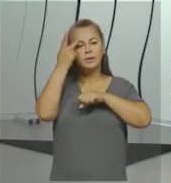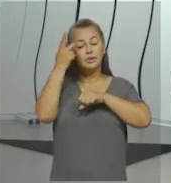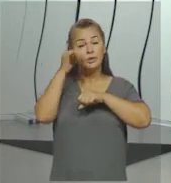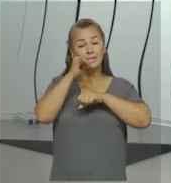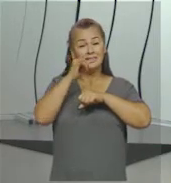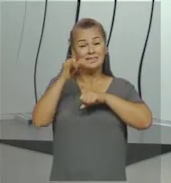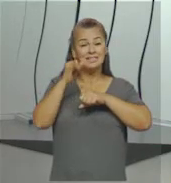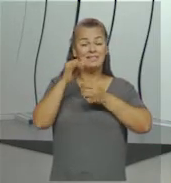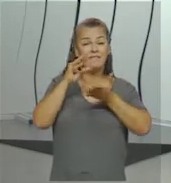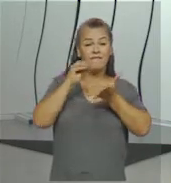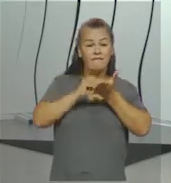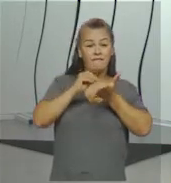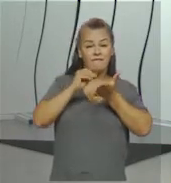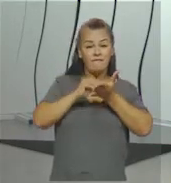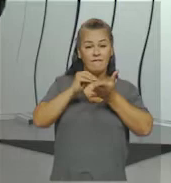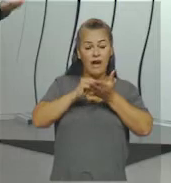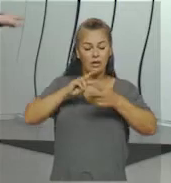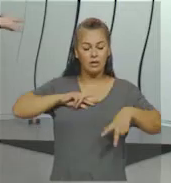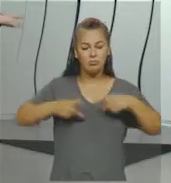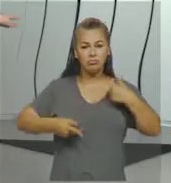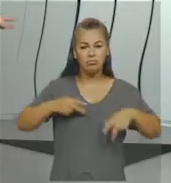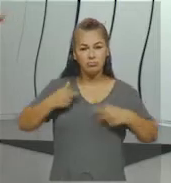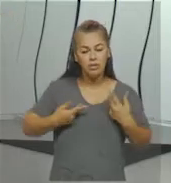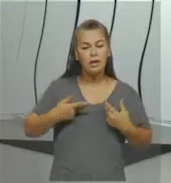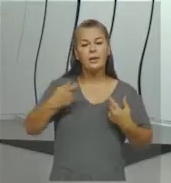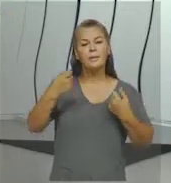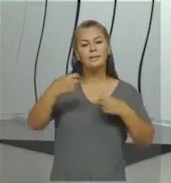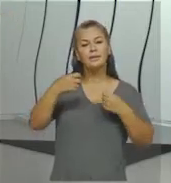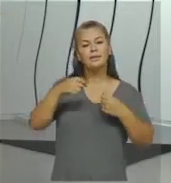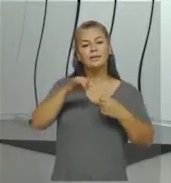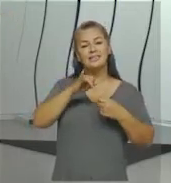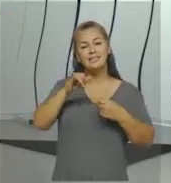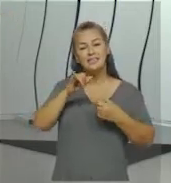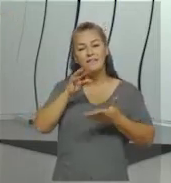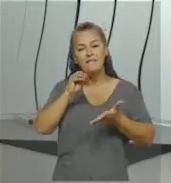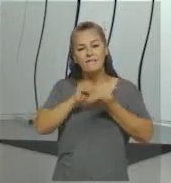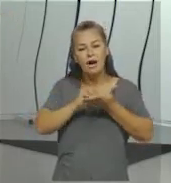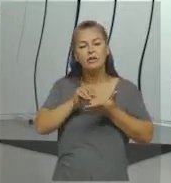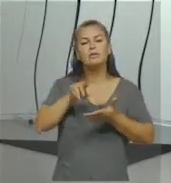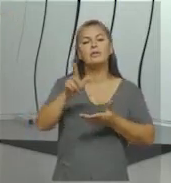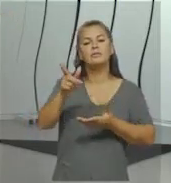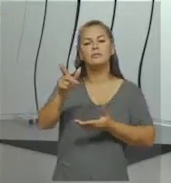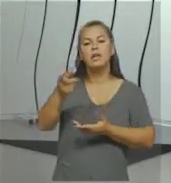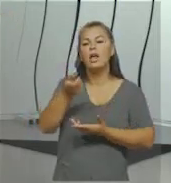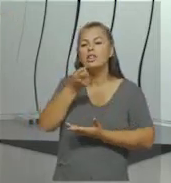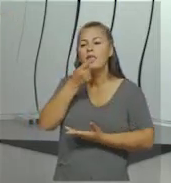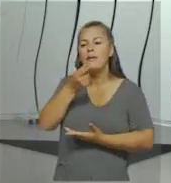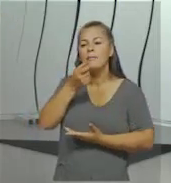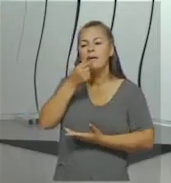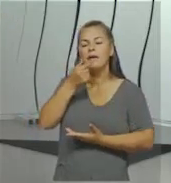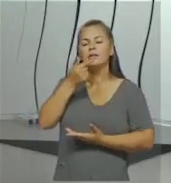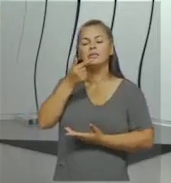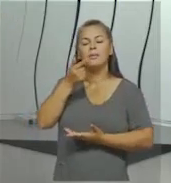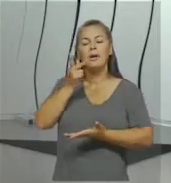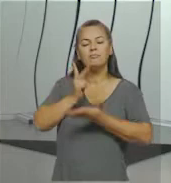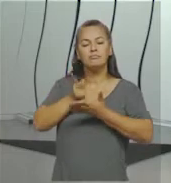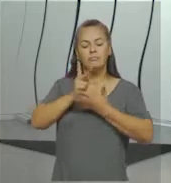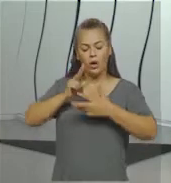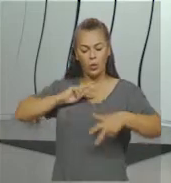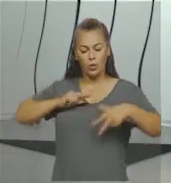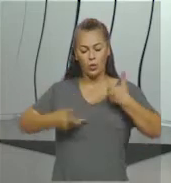medicamento, tá? A dopamina, que é aí um hormônio do prazer e também do controle do